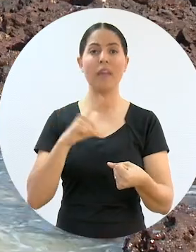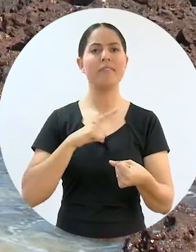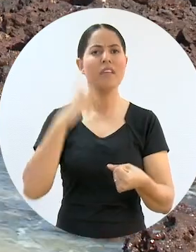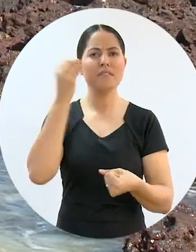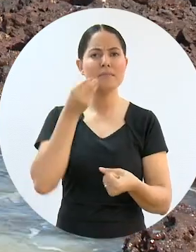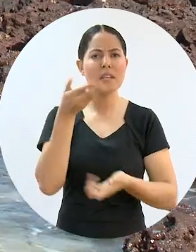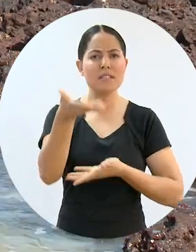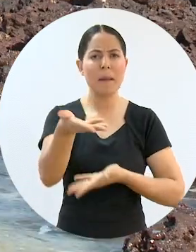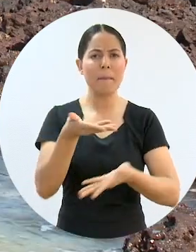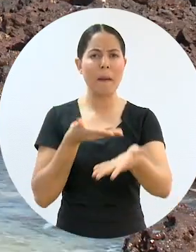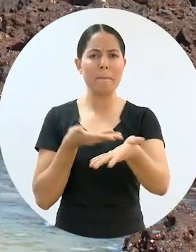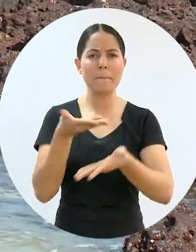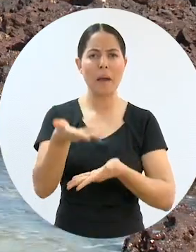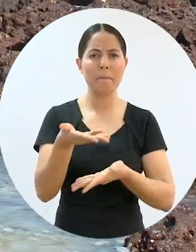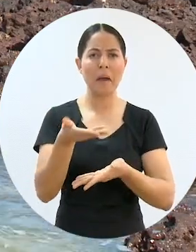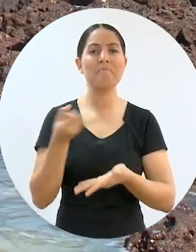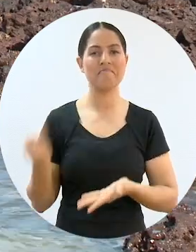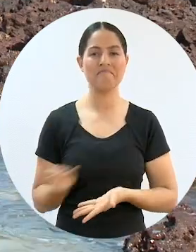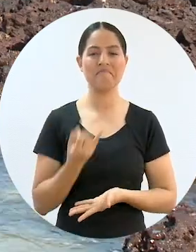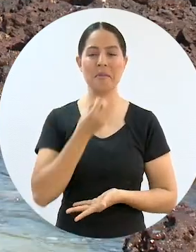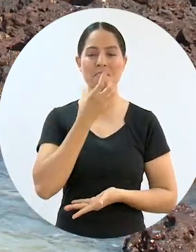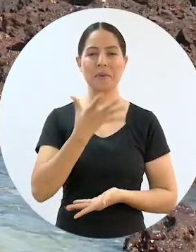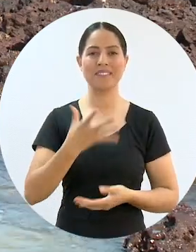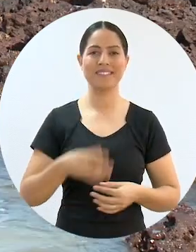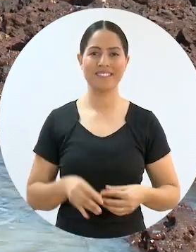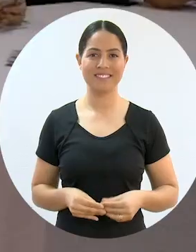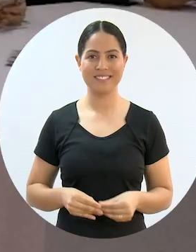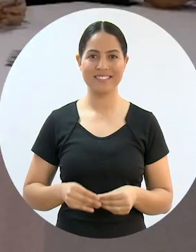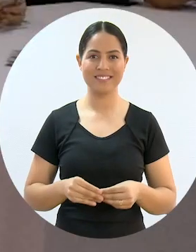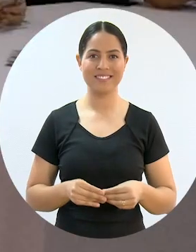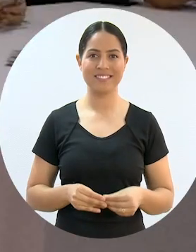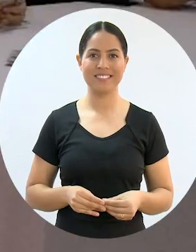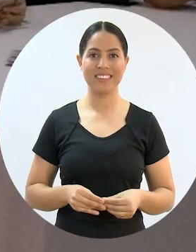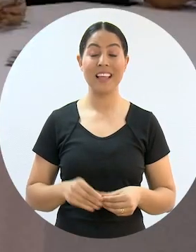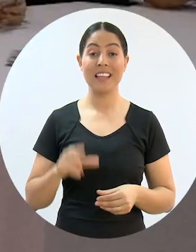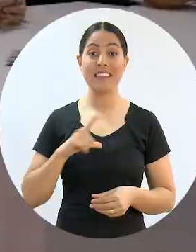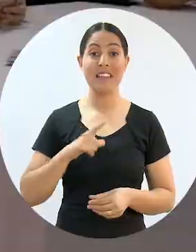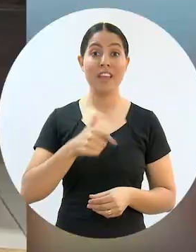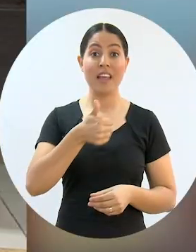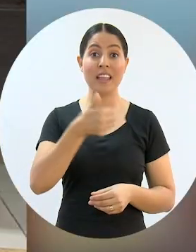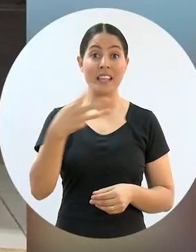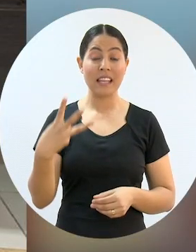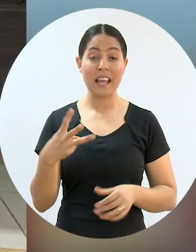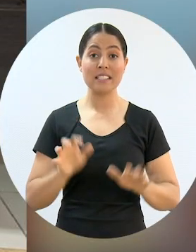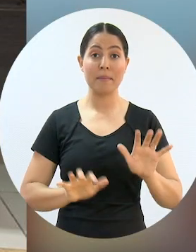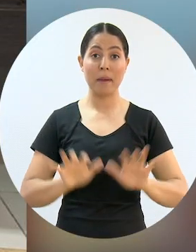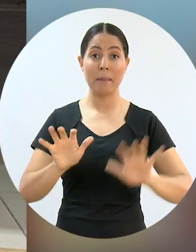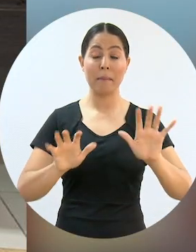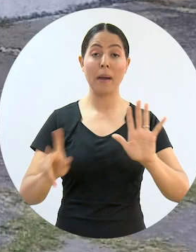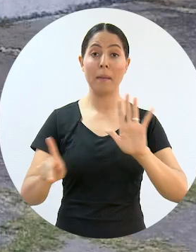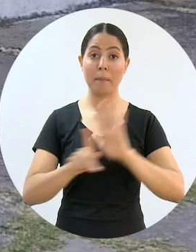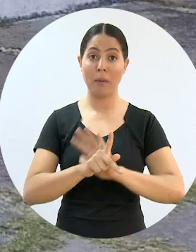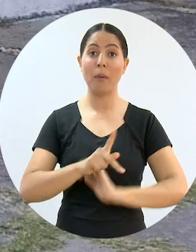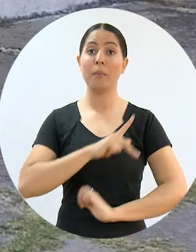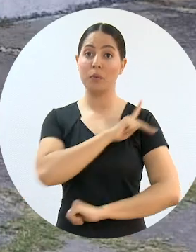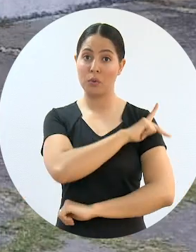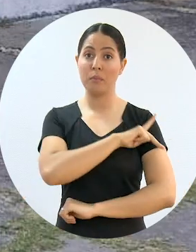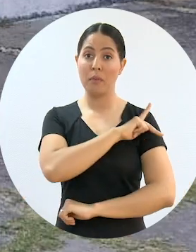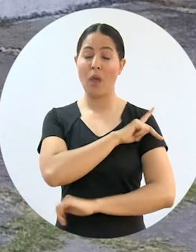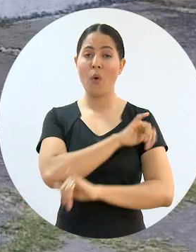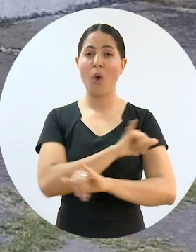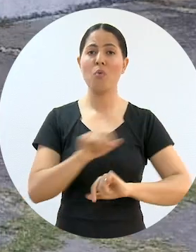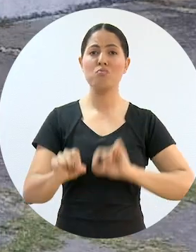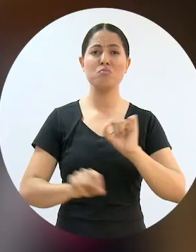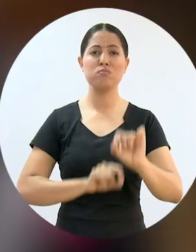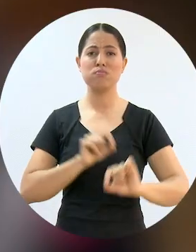A troca de experiências e informações trouxe bons resultados. Ao todo, as 13 subseções do Estado do Piauí